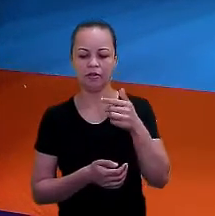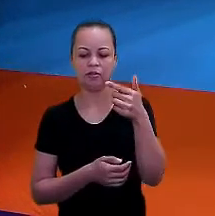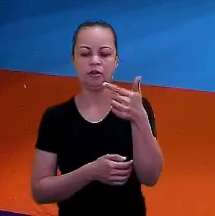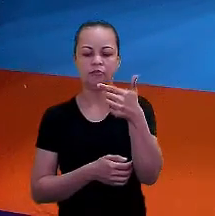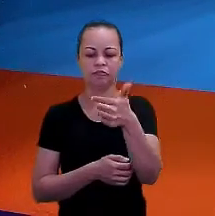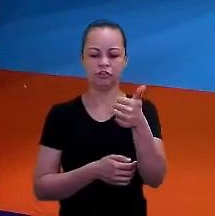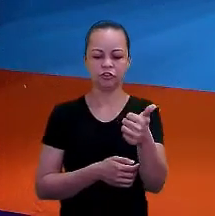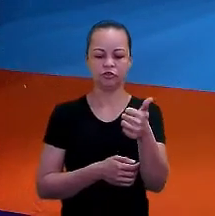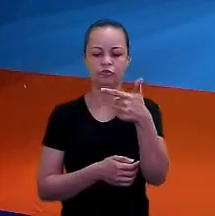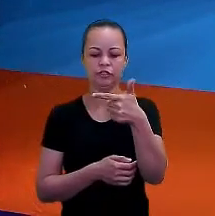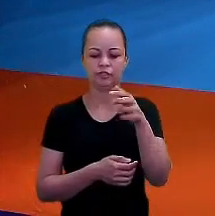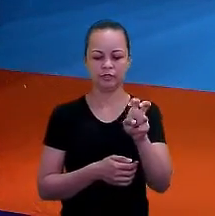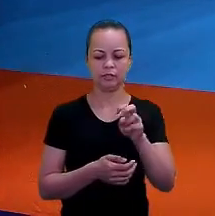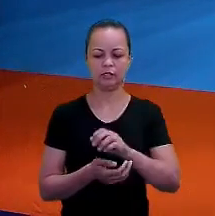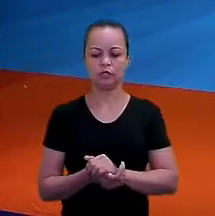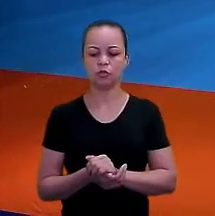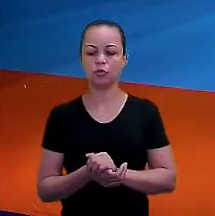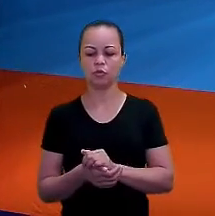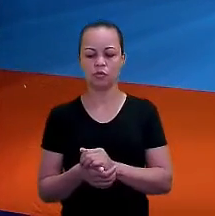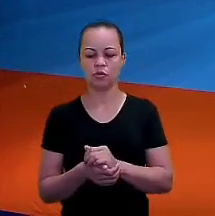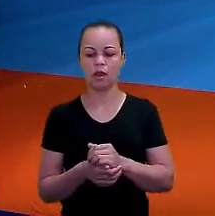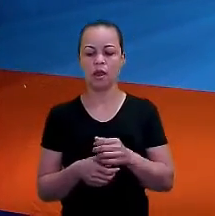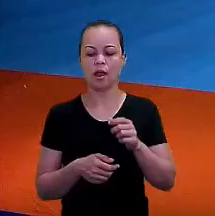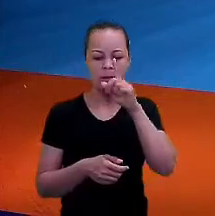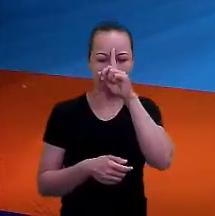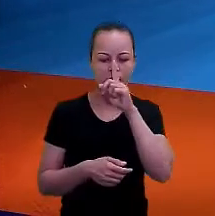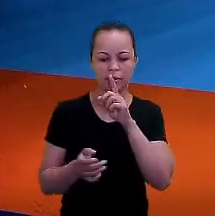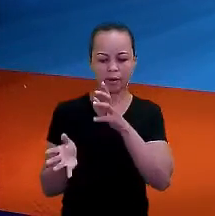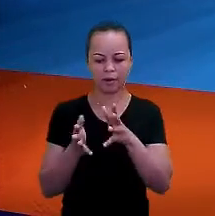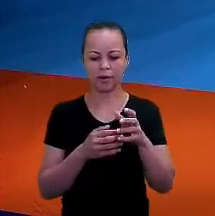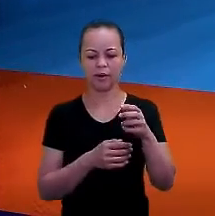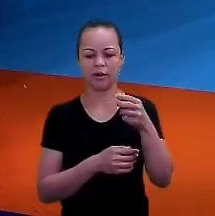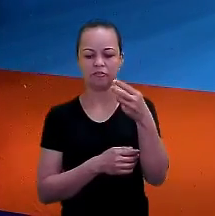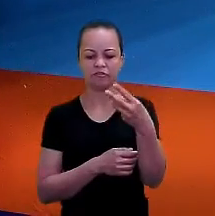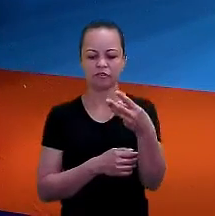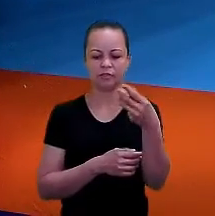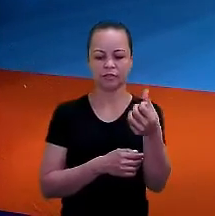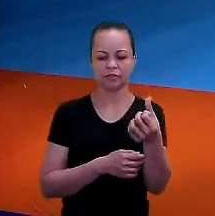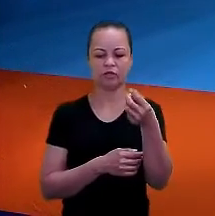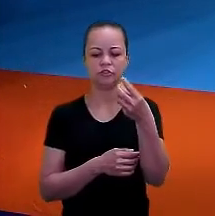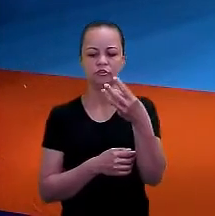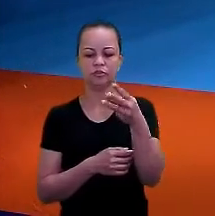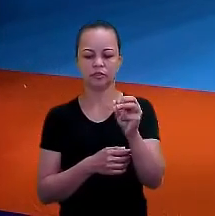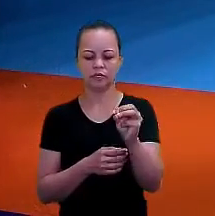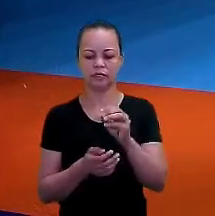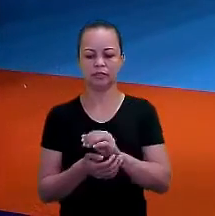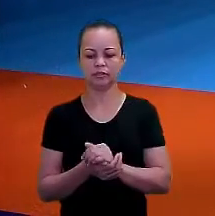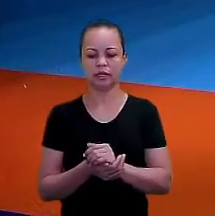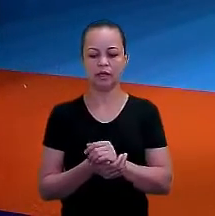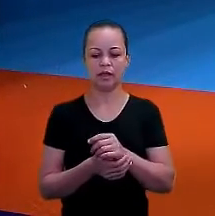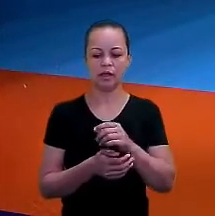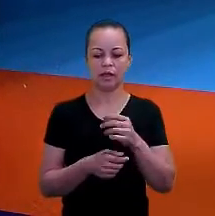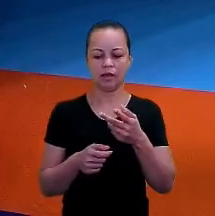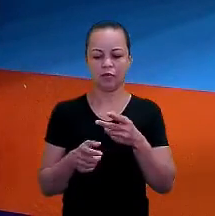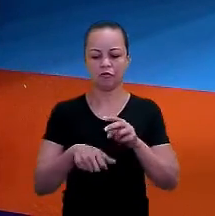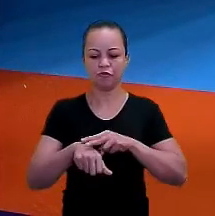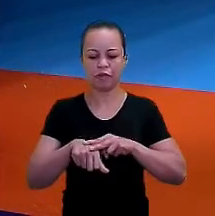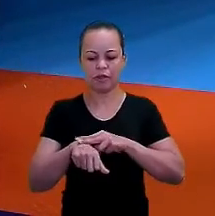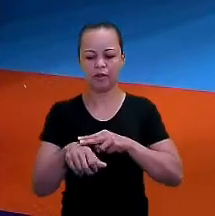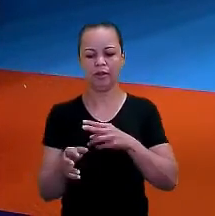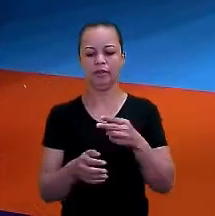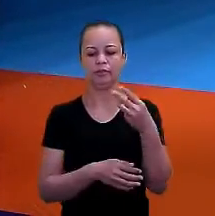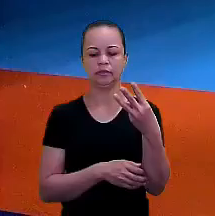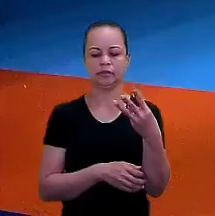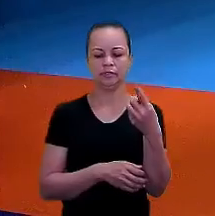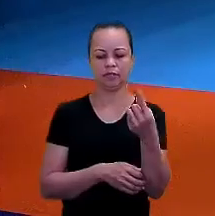26 e 30 anos. O verde, 31 e 35 anos. E o vermelho, 36 e